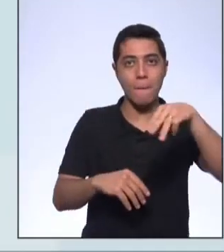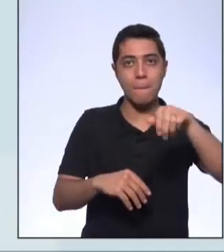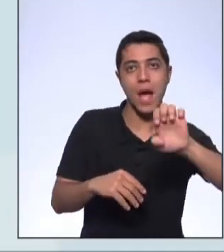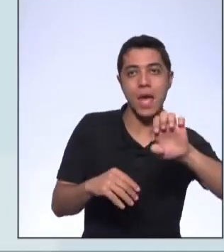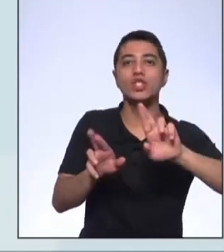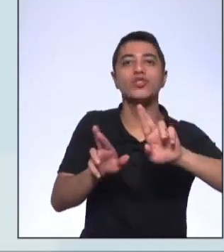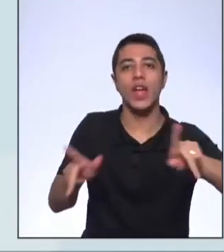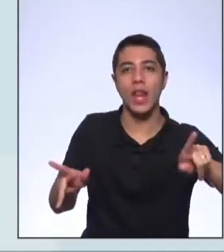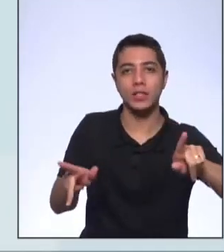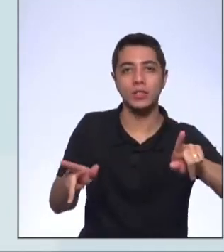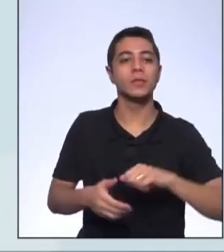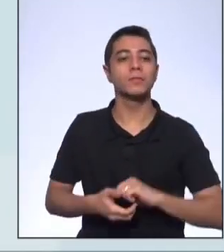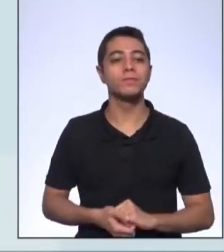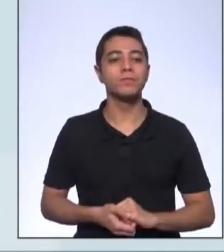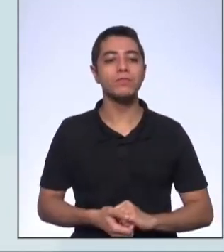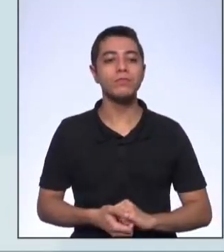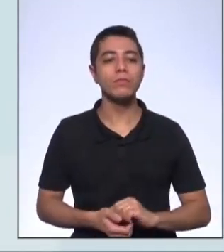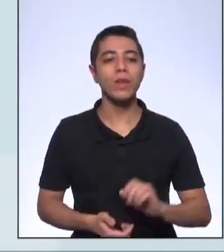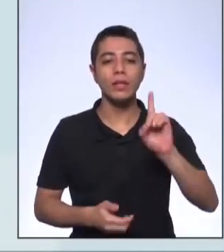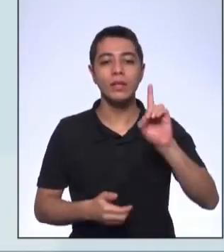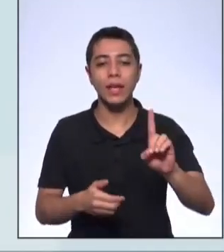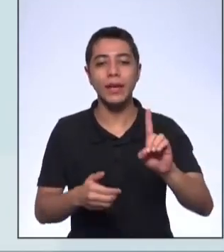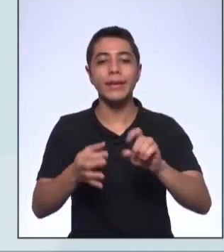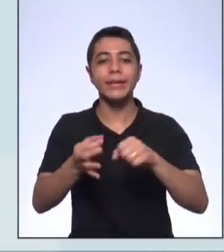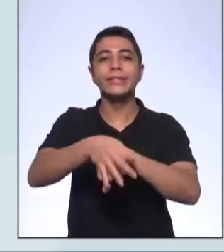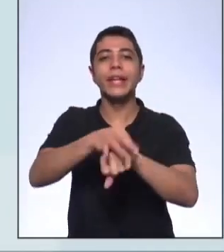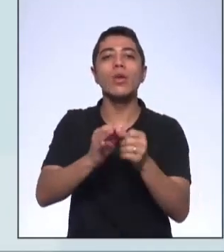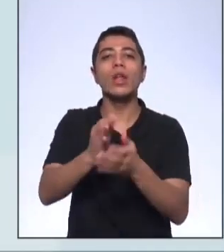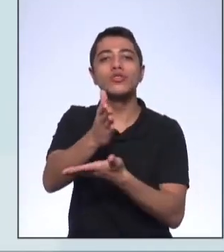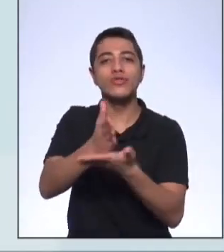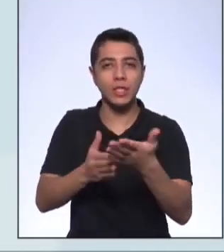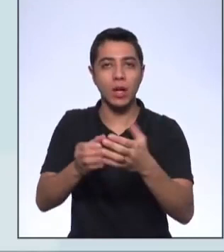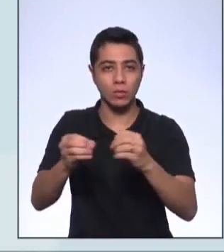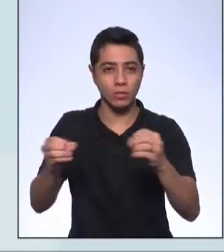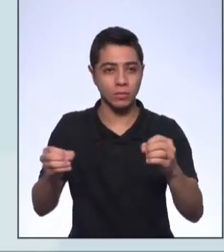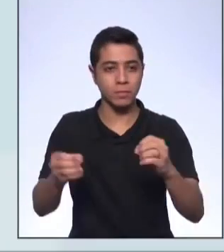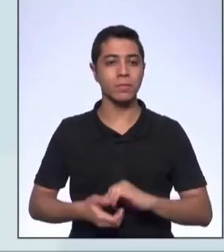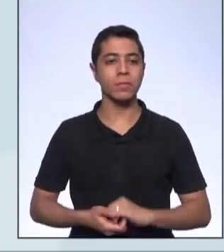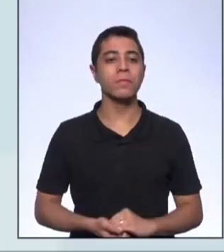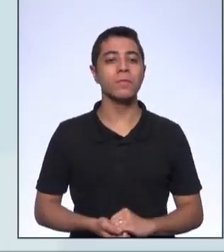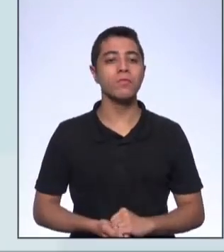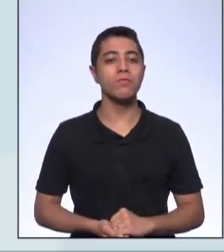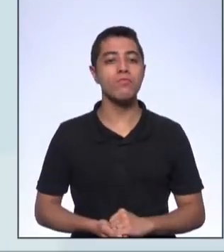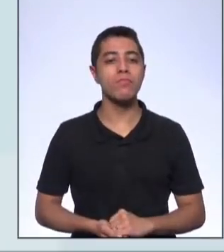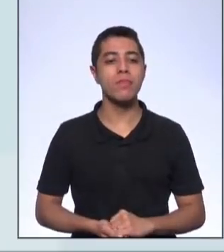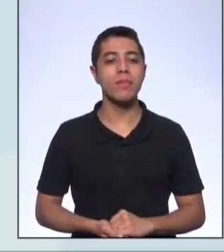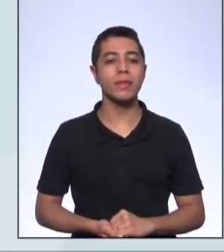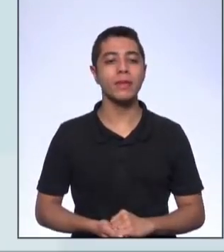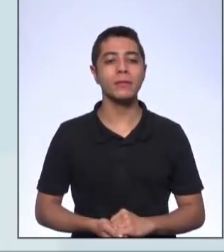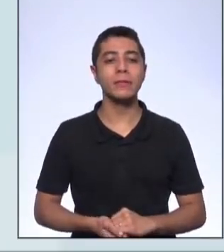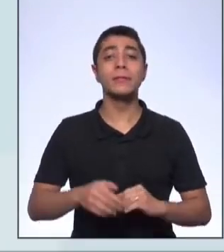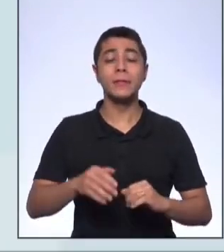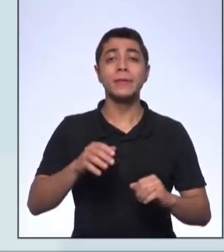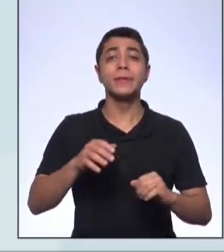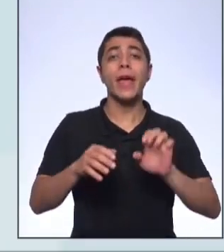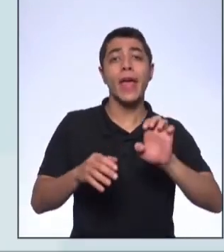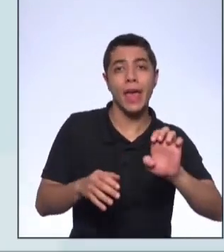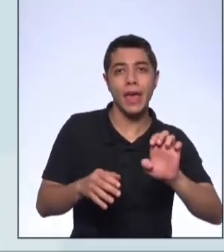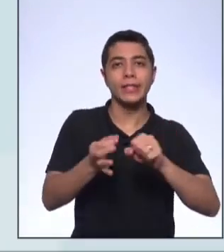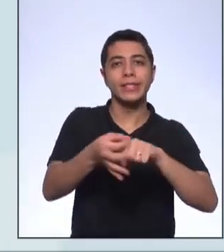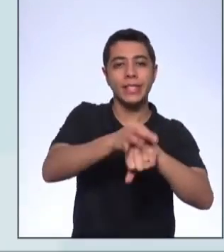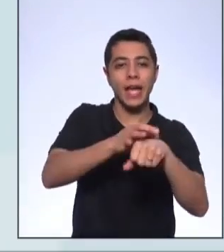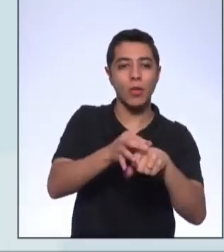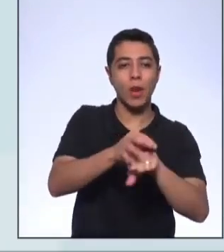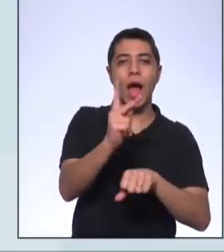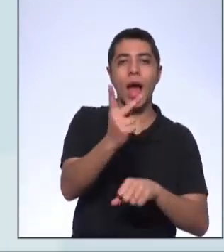células haploide quanto com células diploide. A única alternativa correta aí para a gente, né, é que as células filhas são